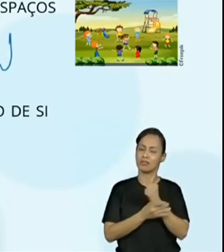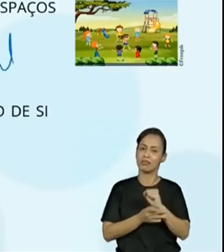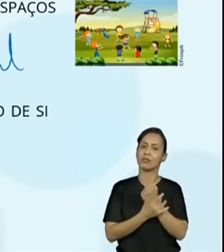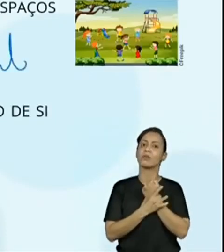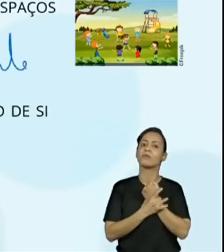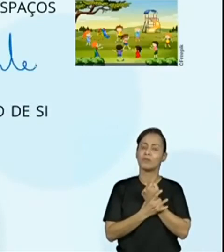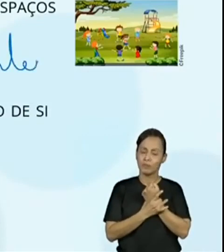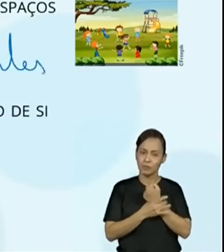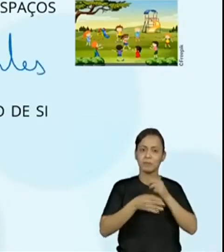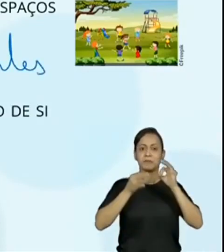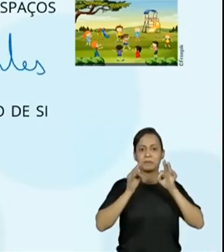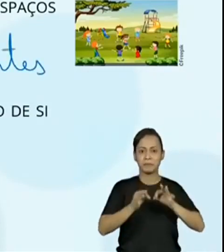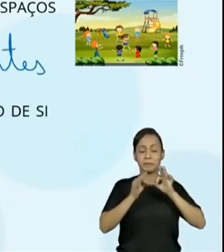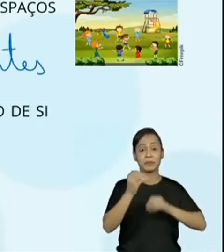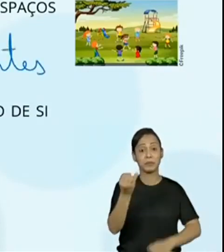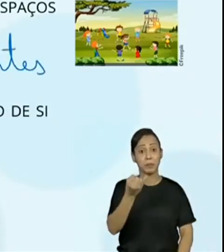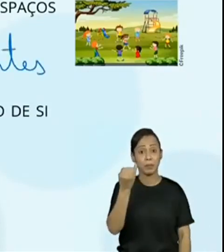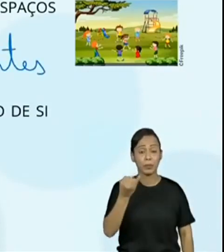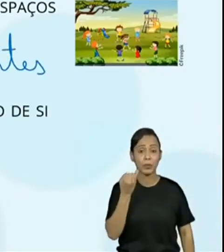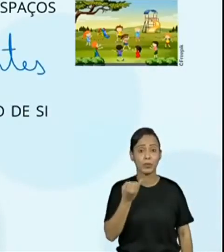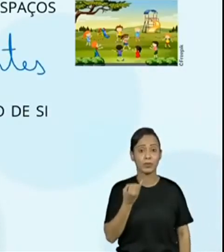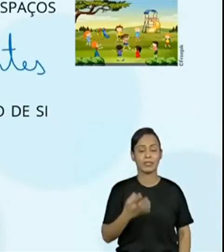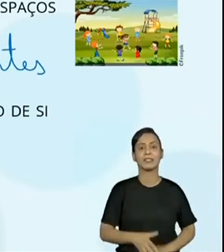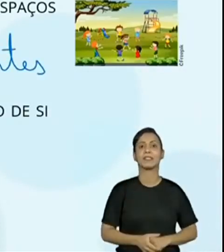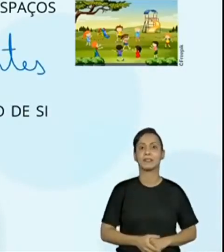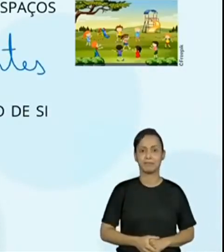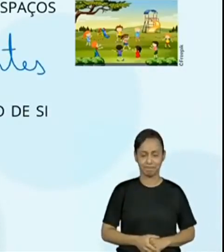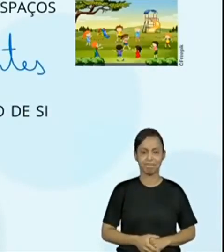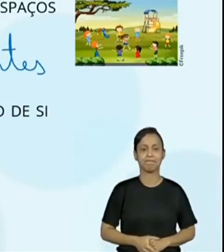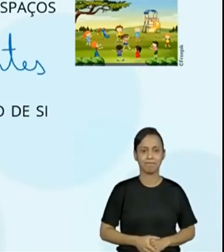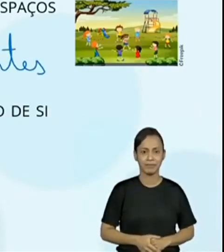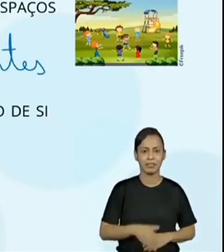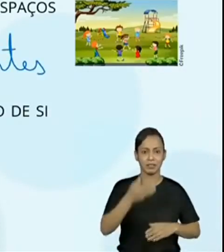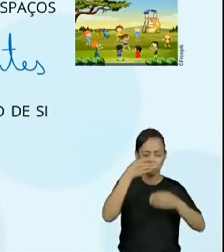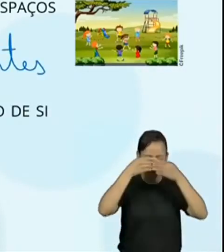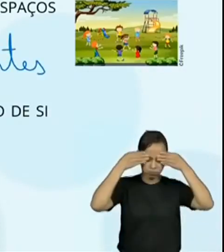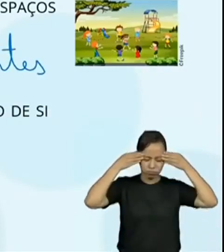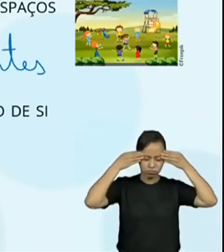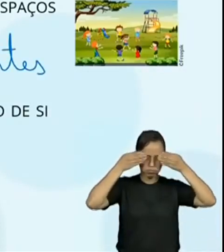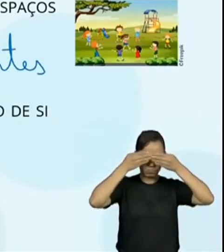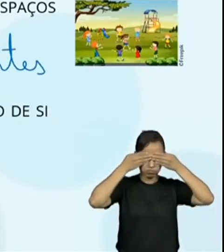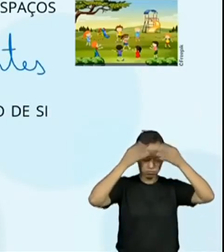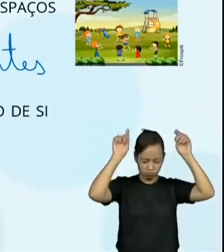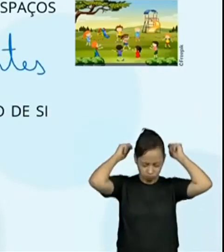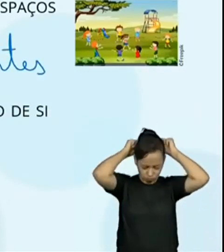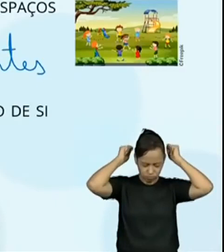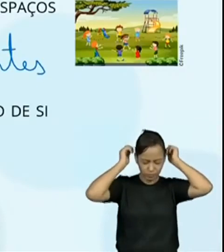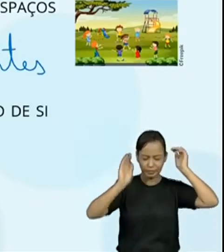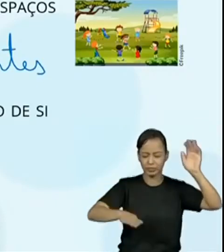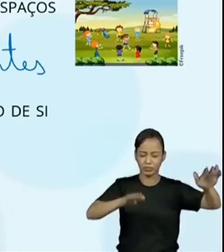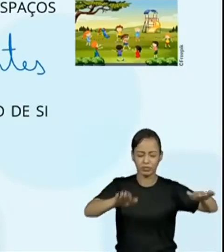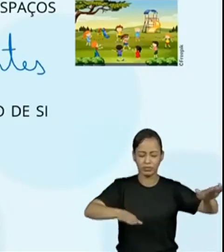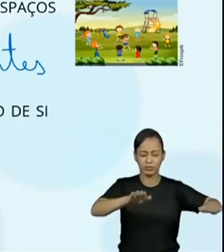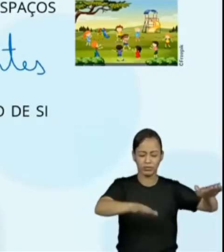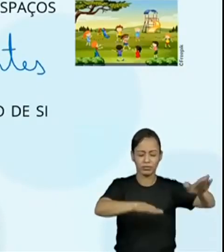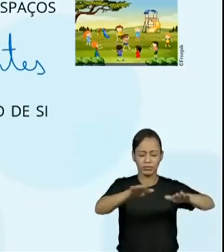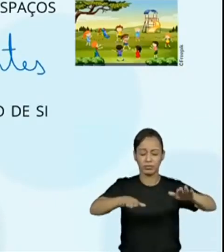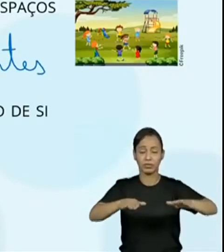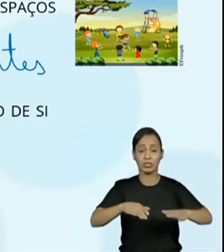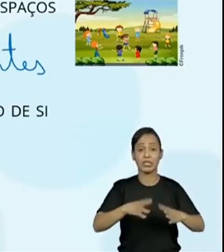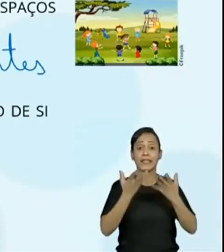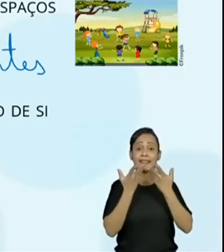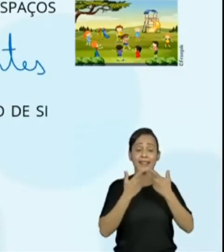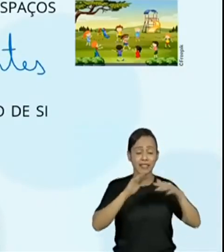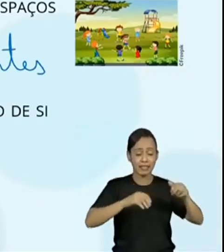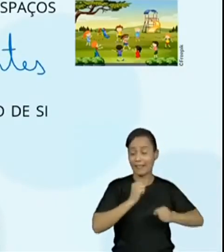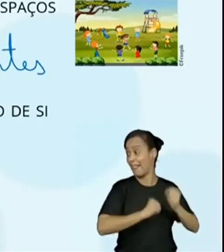possa se locomover de uma maneira segura. Segura para quem está com os olhos vendados e quem está também brincando. Né?